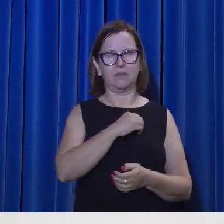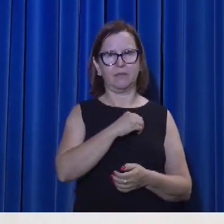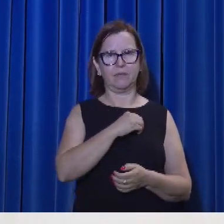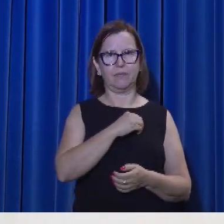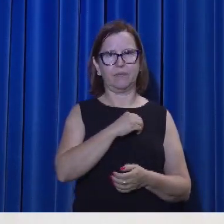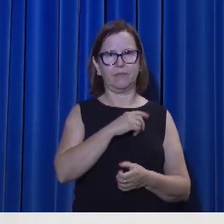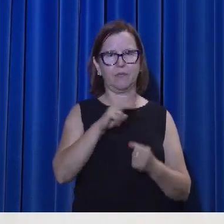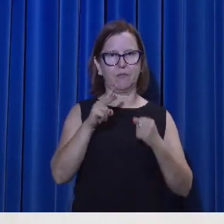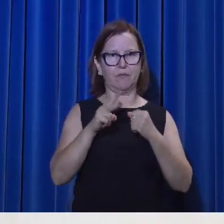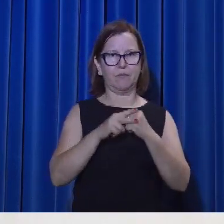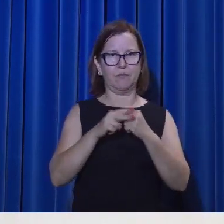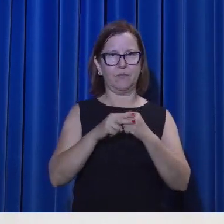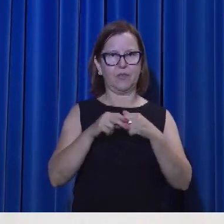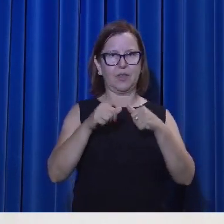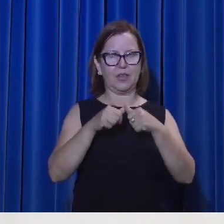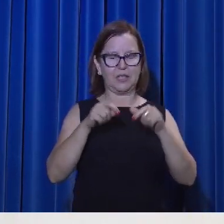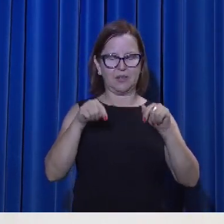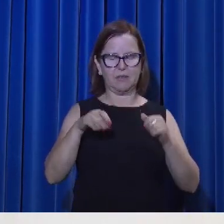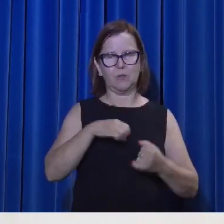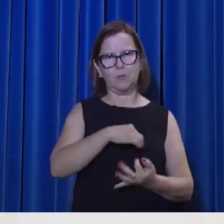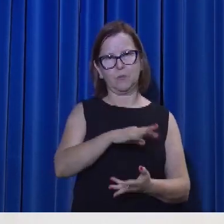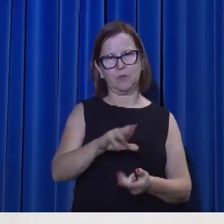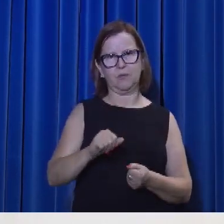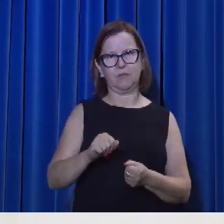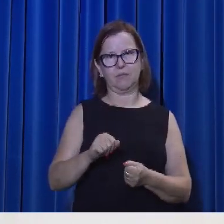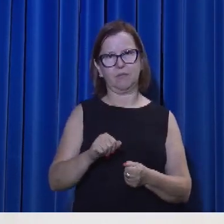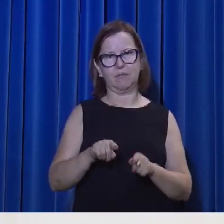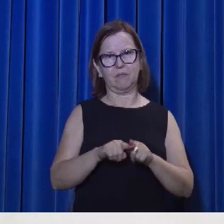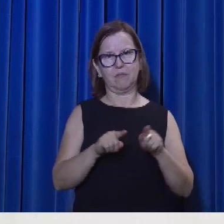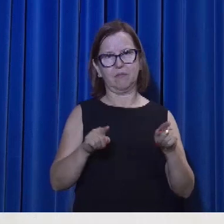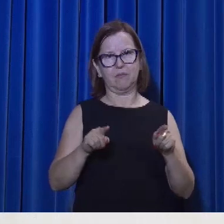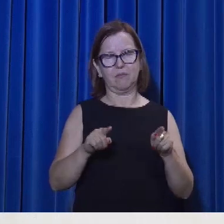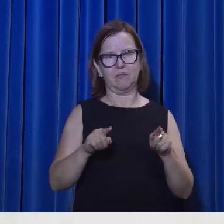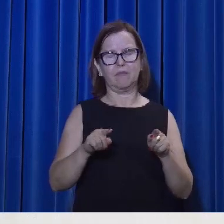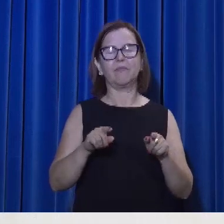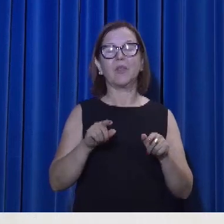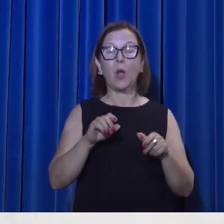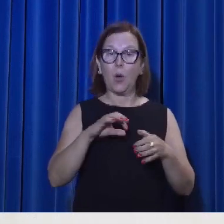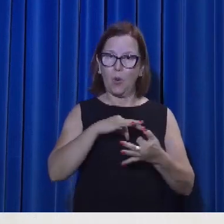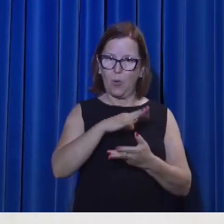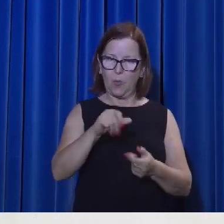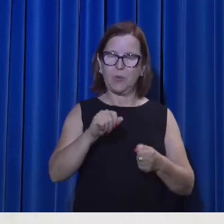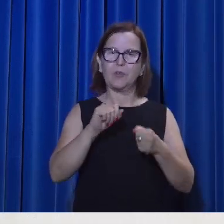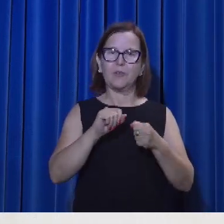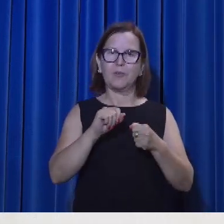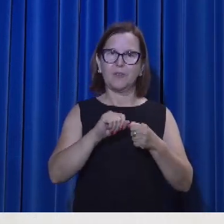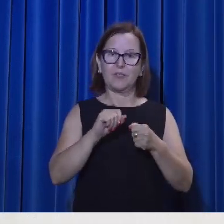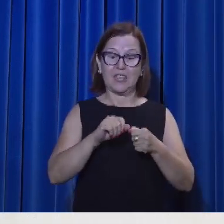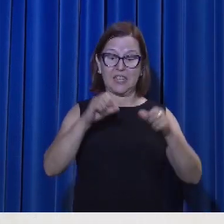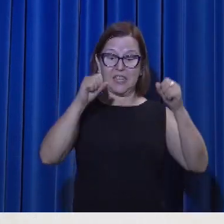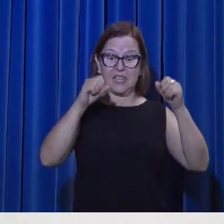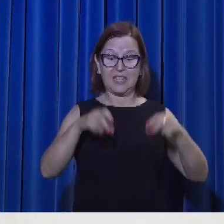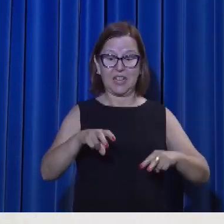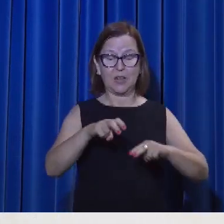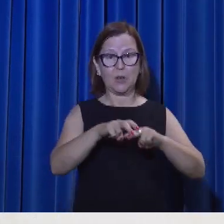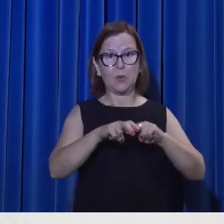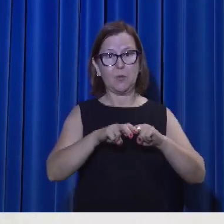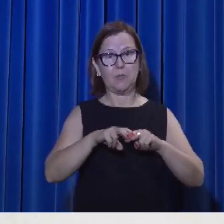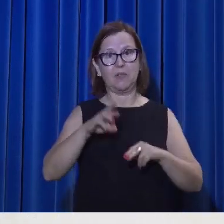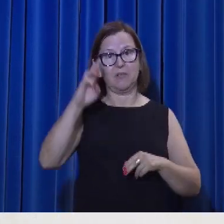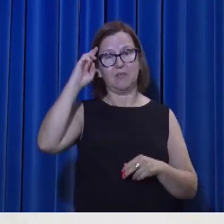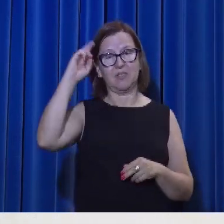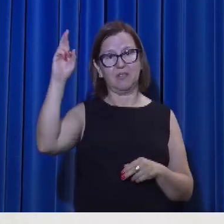O Verbo estava no mundo. O mundo foi feito por Ele. E o mundo nem sabe quem Ele